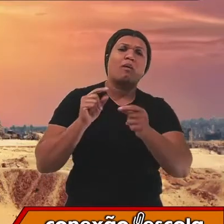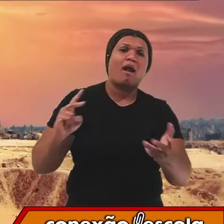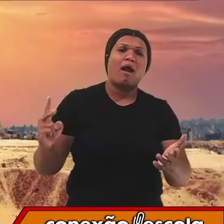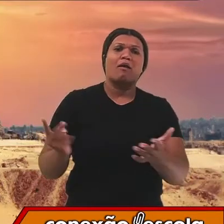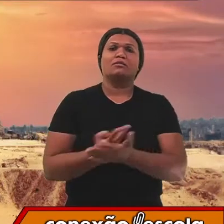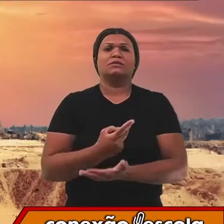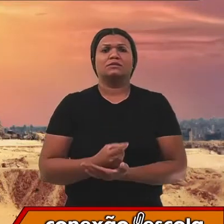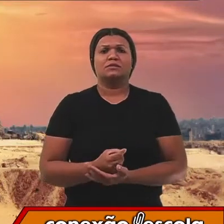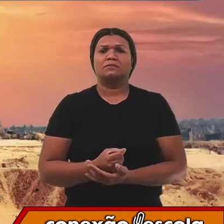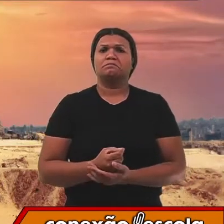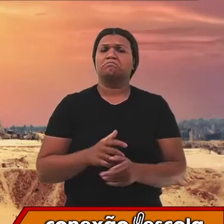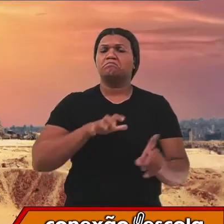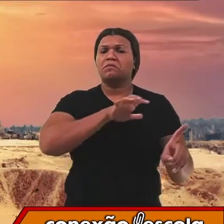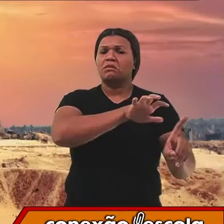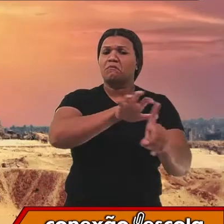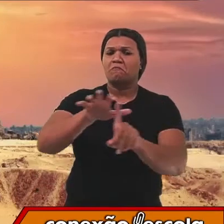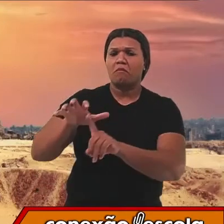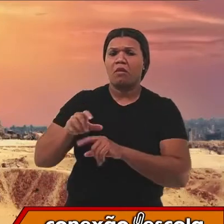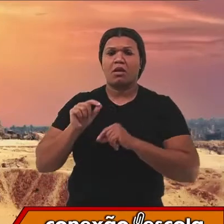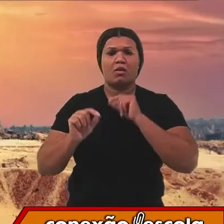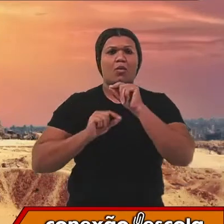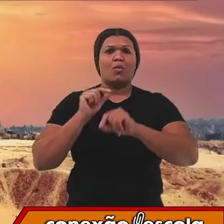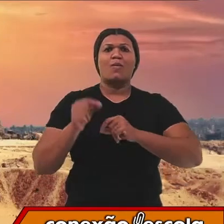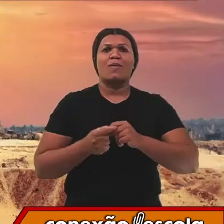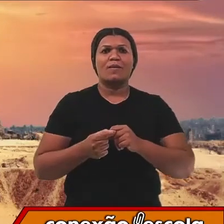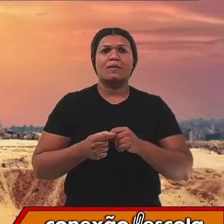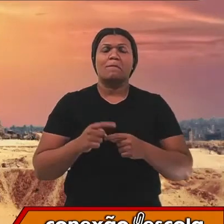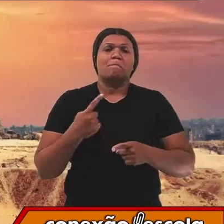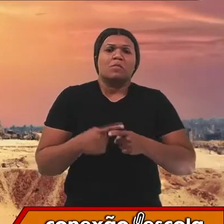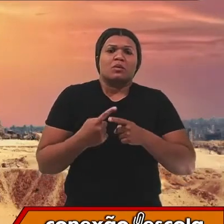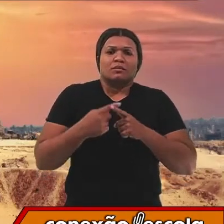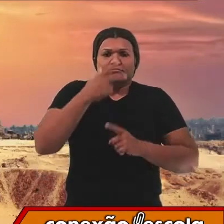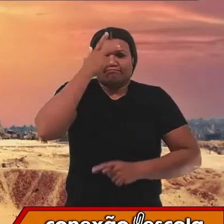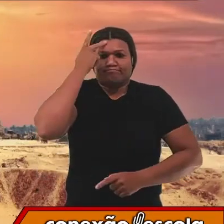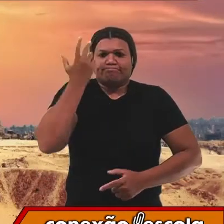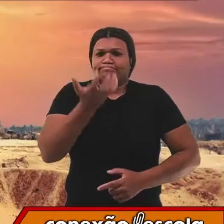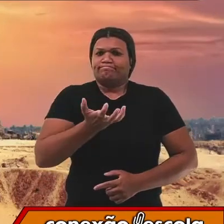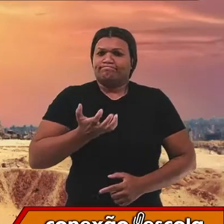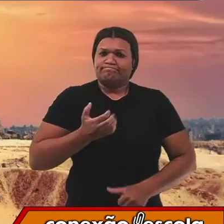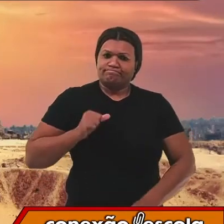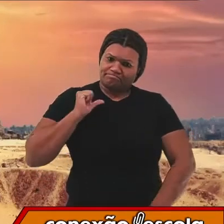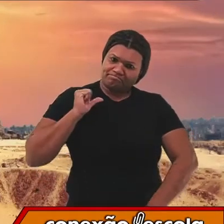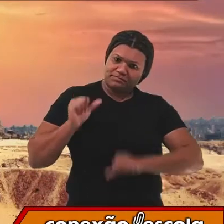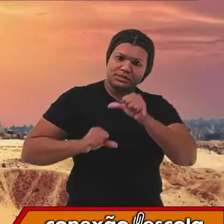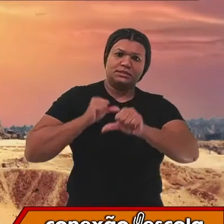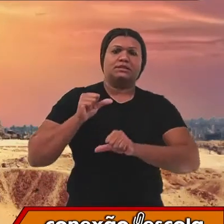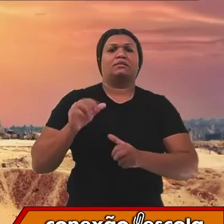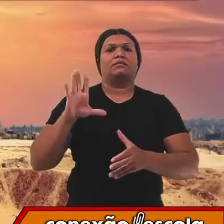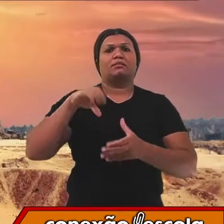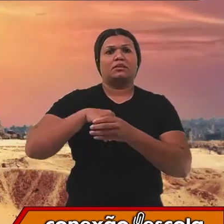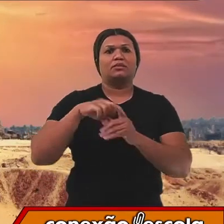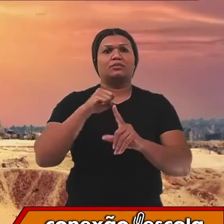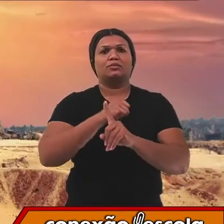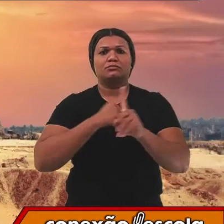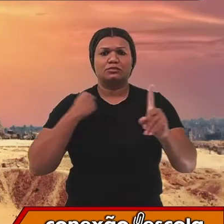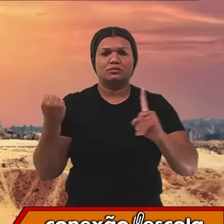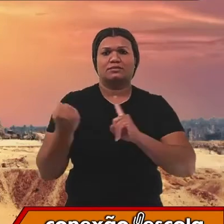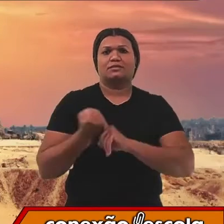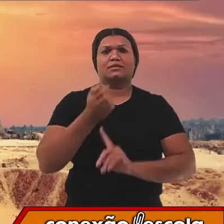que provoca esse anseio por tamanha mudança na sociedade